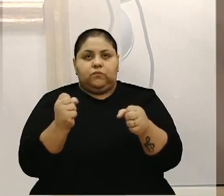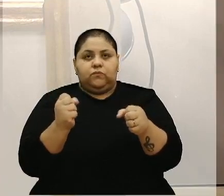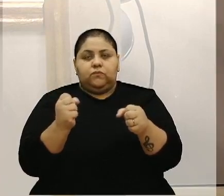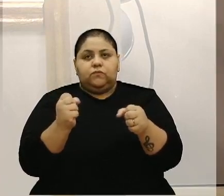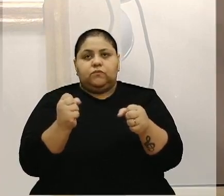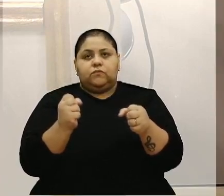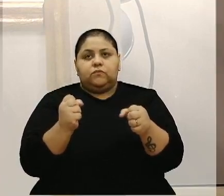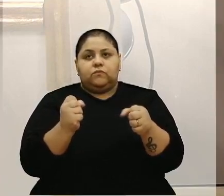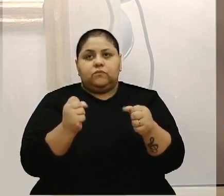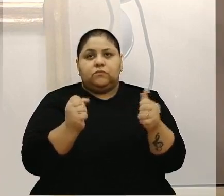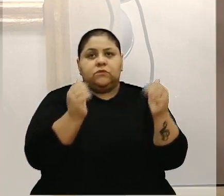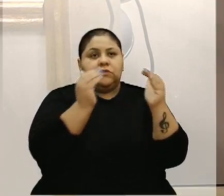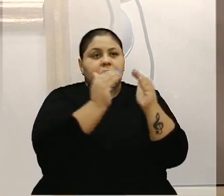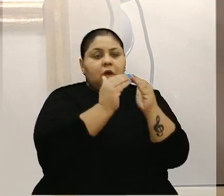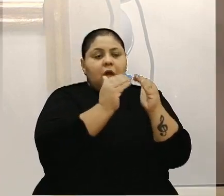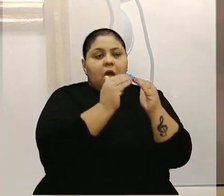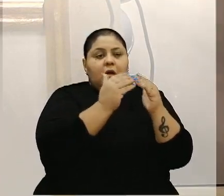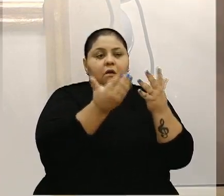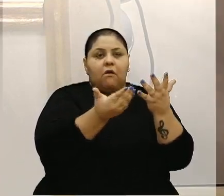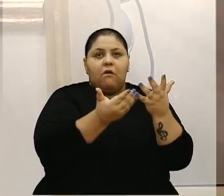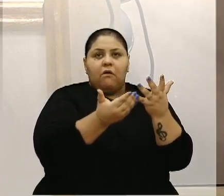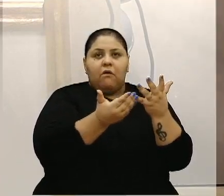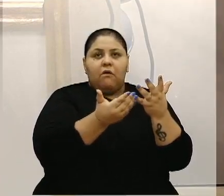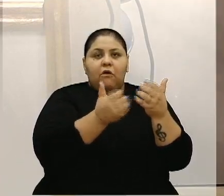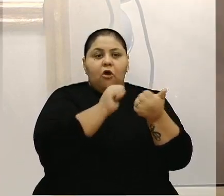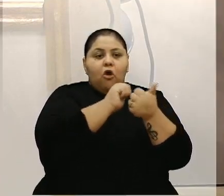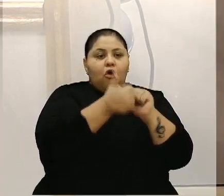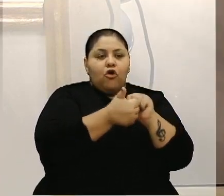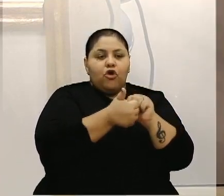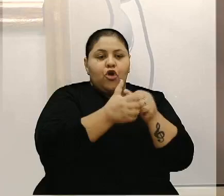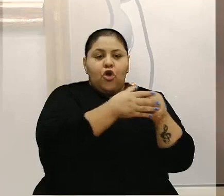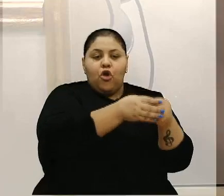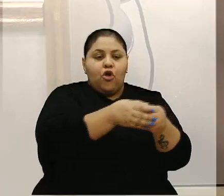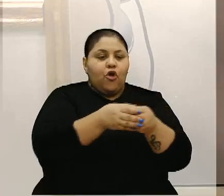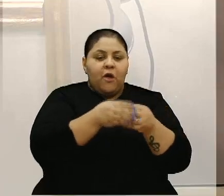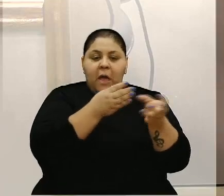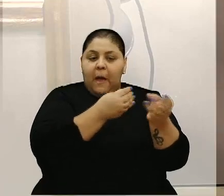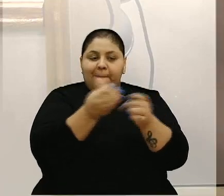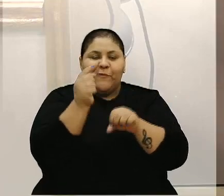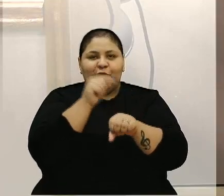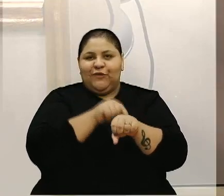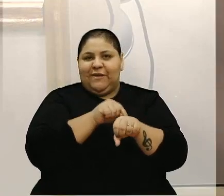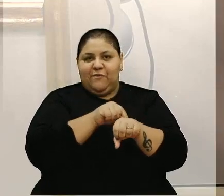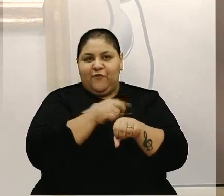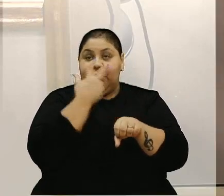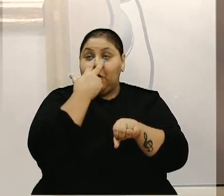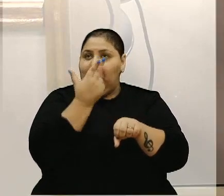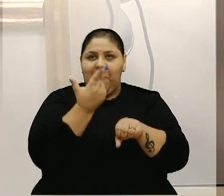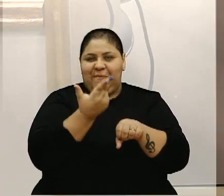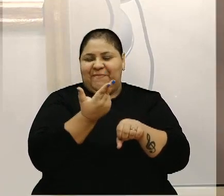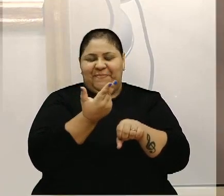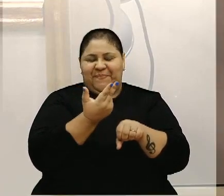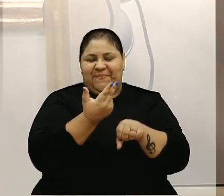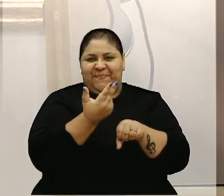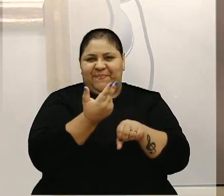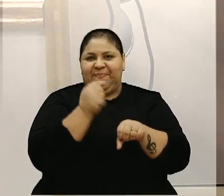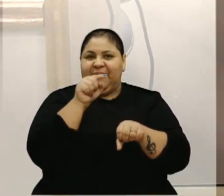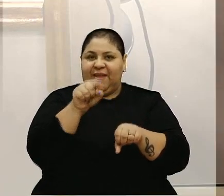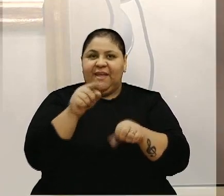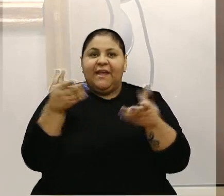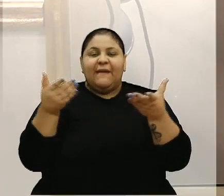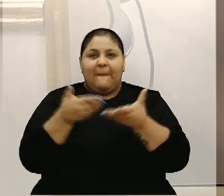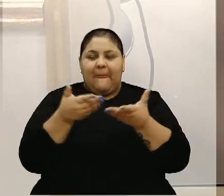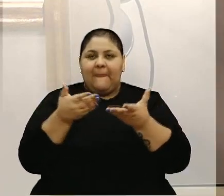estava na casa, parecia um jogador que jogava no time há muito tempo. E o senhor